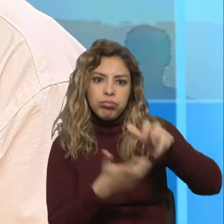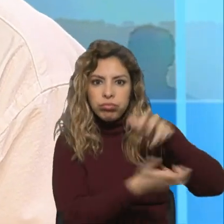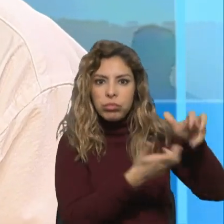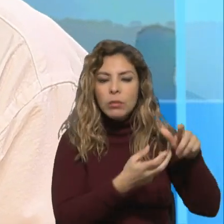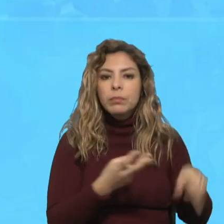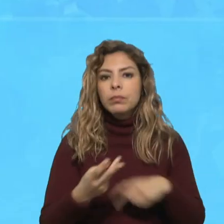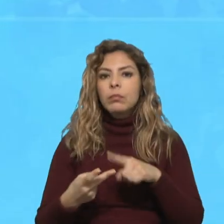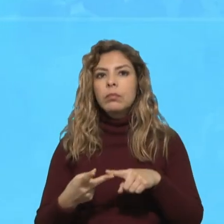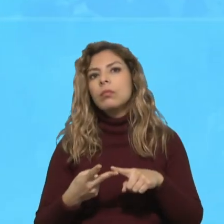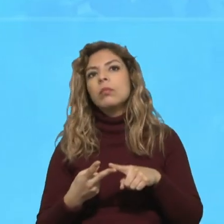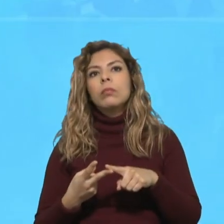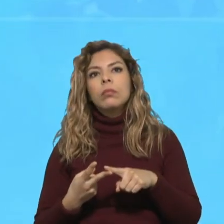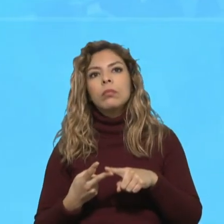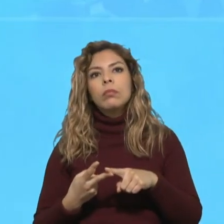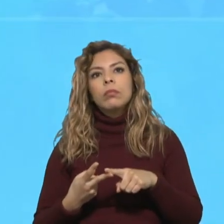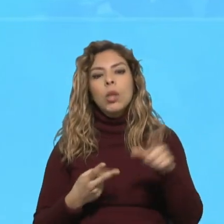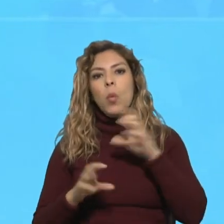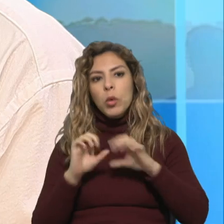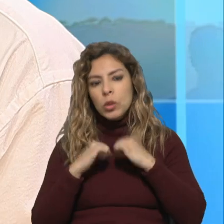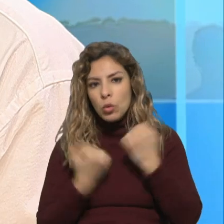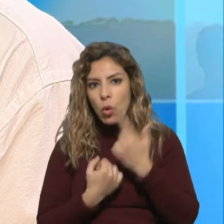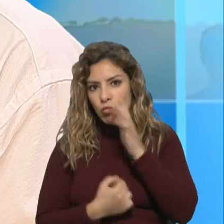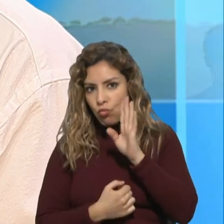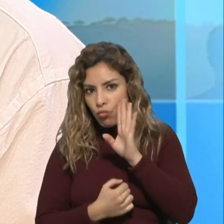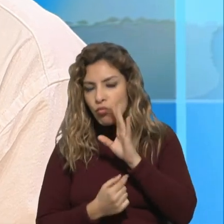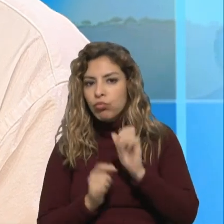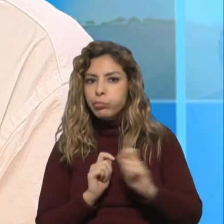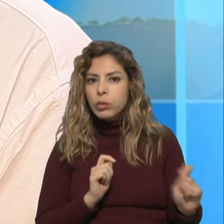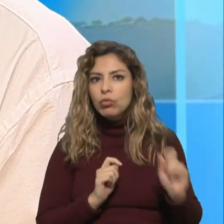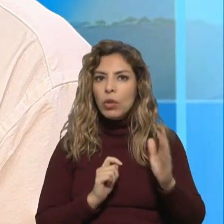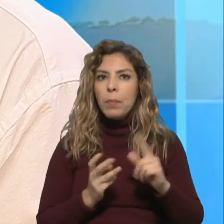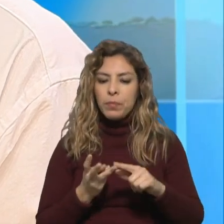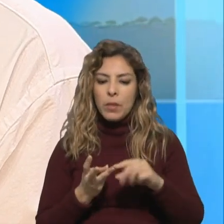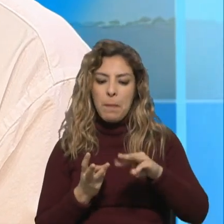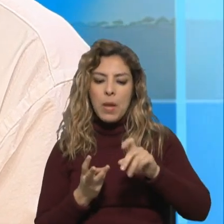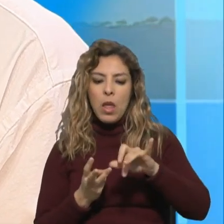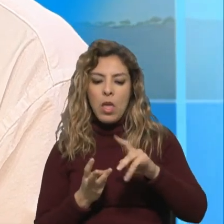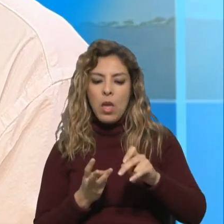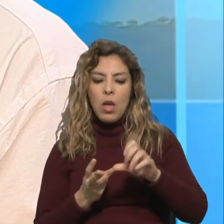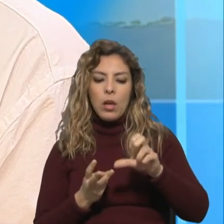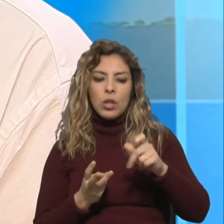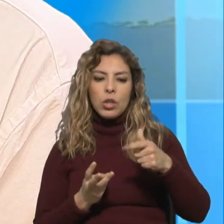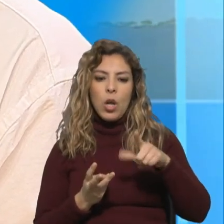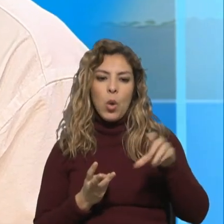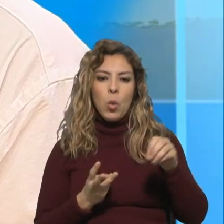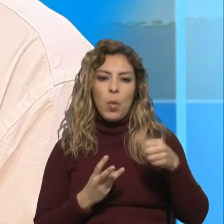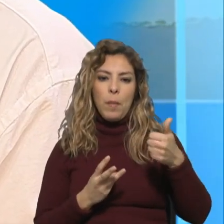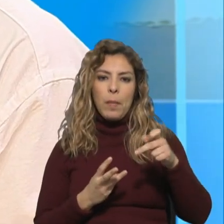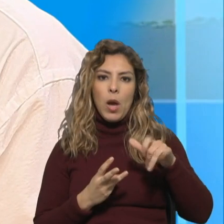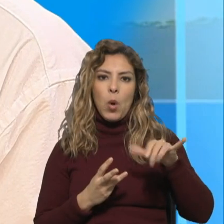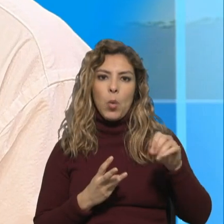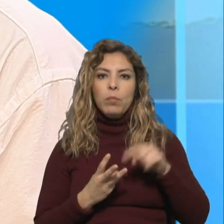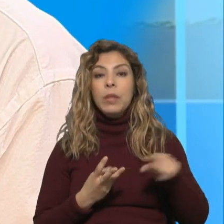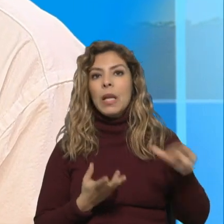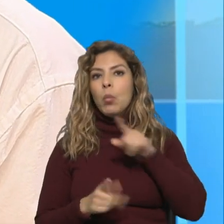temos visto e acompanhado na comunicação social. A Maria Castelo Branco, comentadora também política e, portanto, também muito no centro de